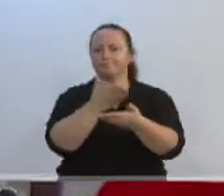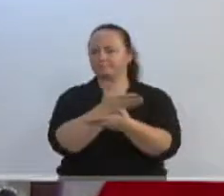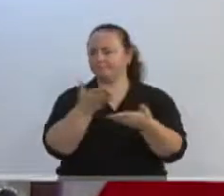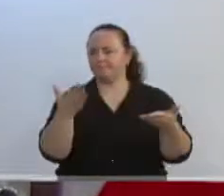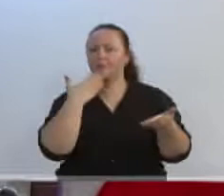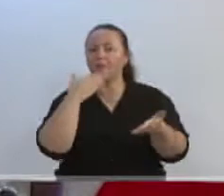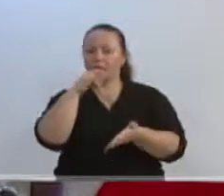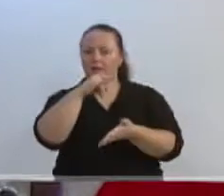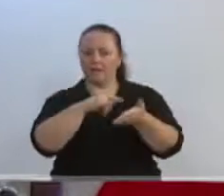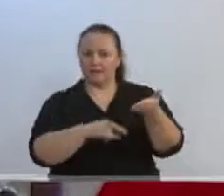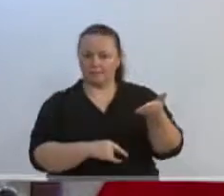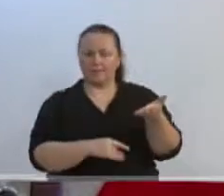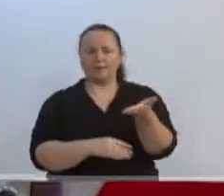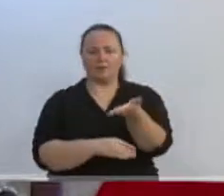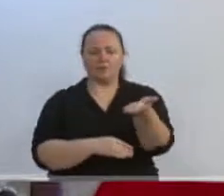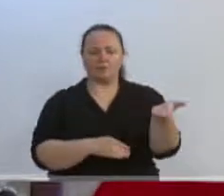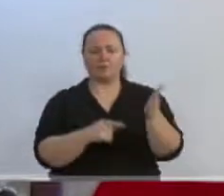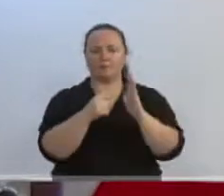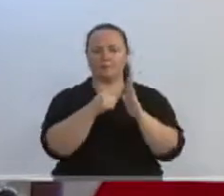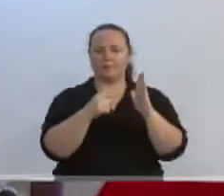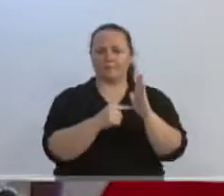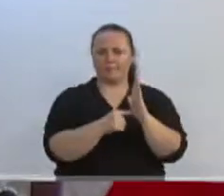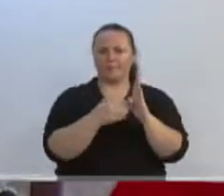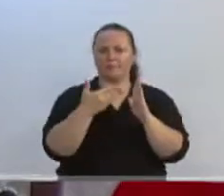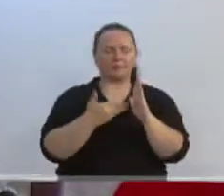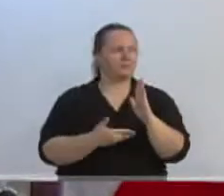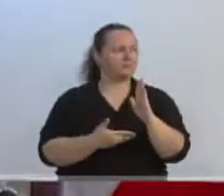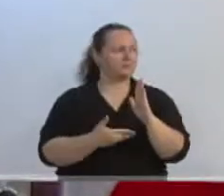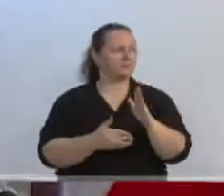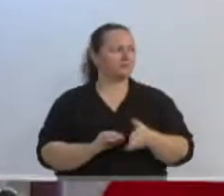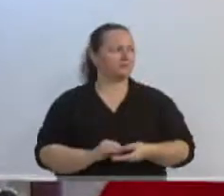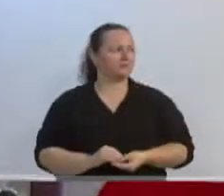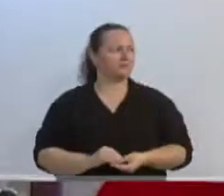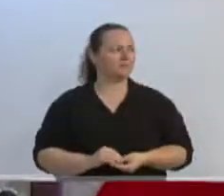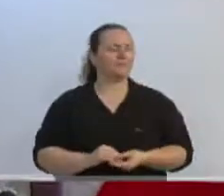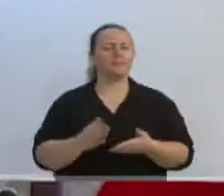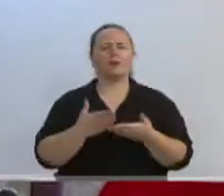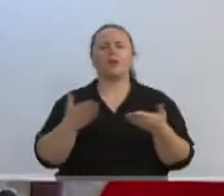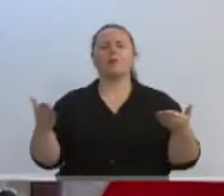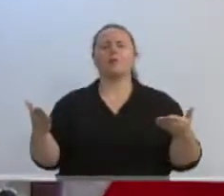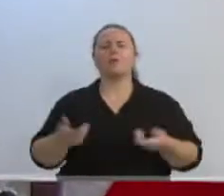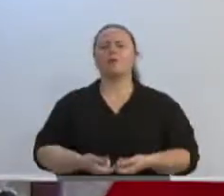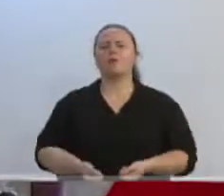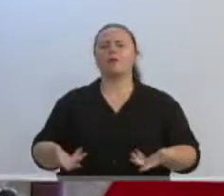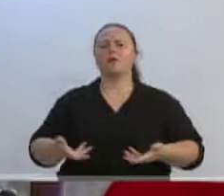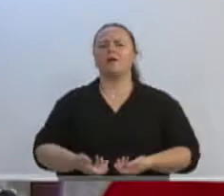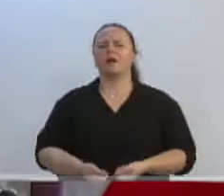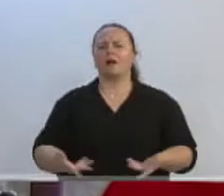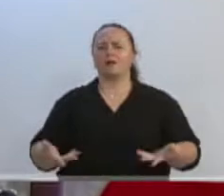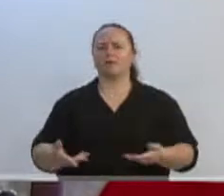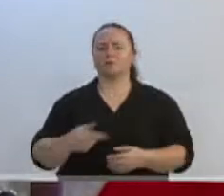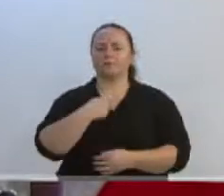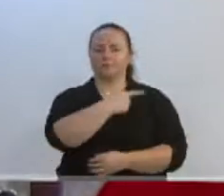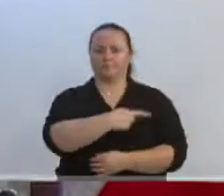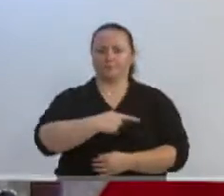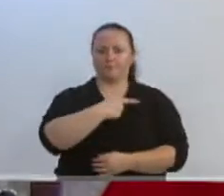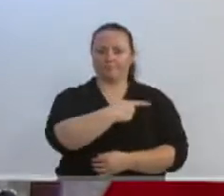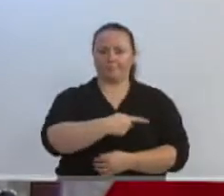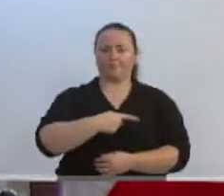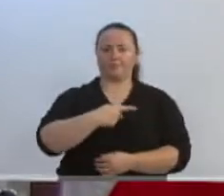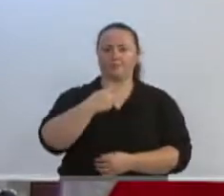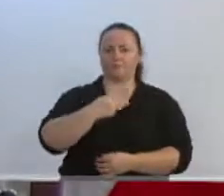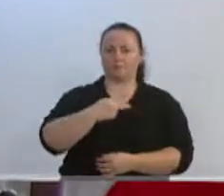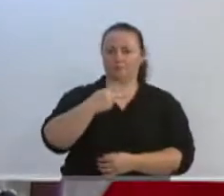requerimento, posteriormente à pauta que ela está trancada, né? Qual o custeio das escolas Pedro II, lá no